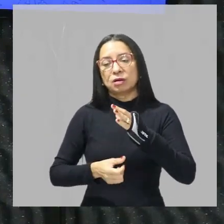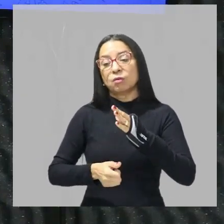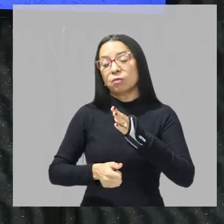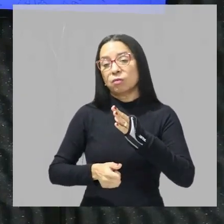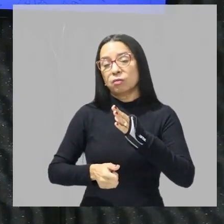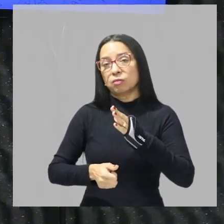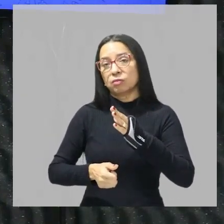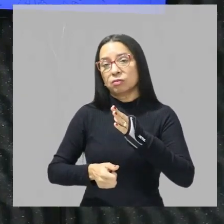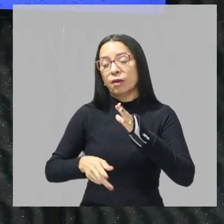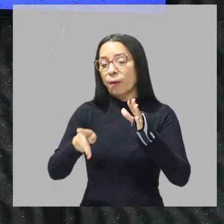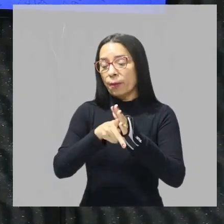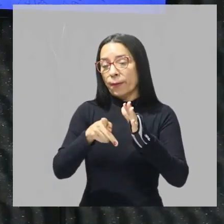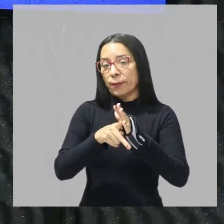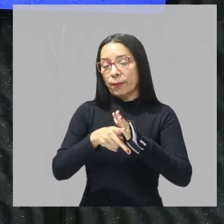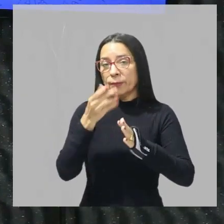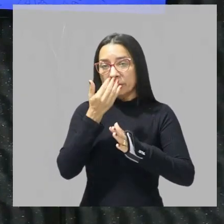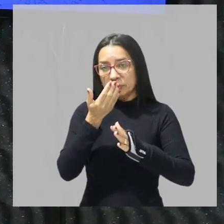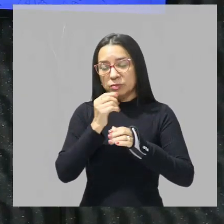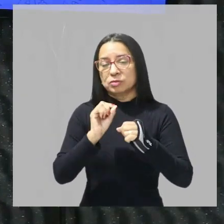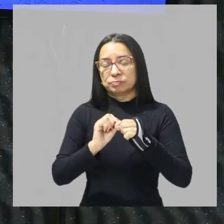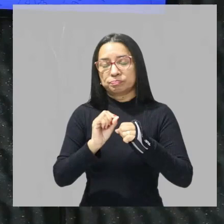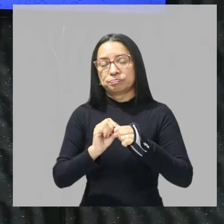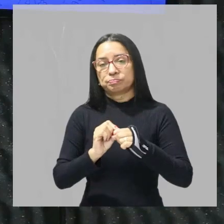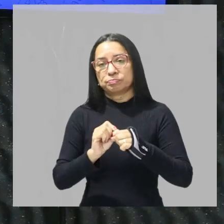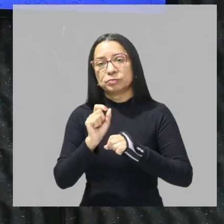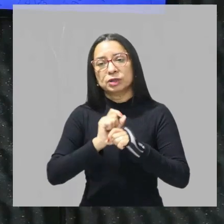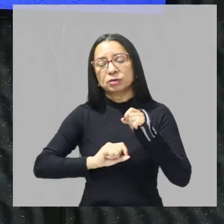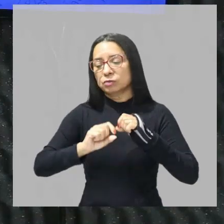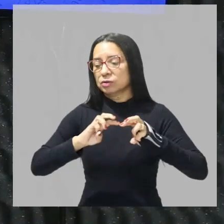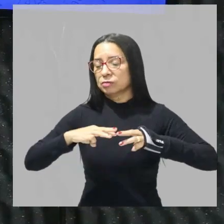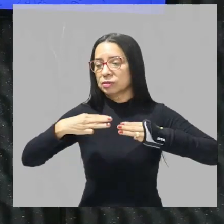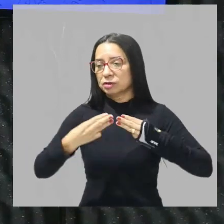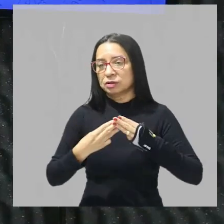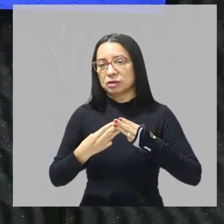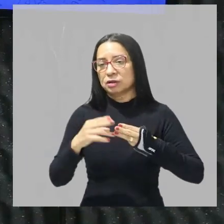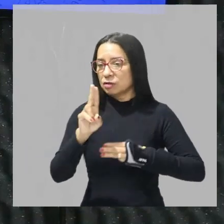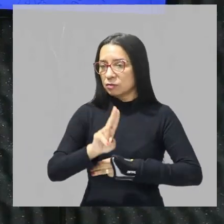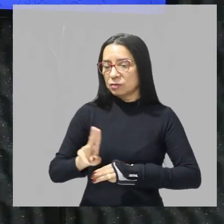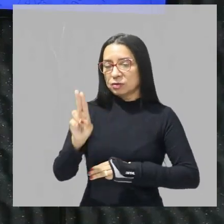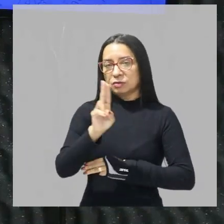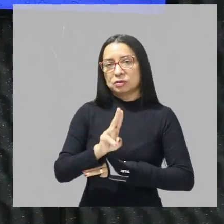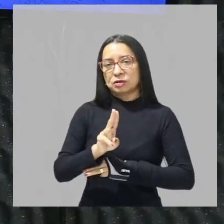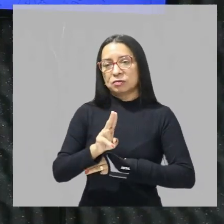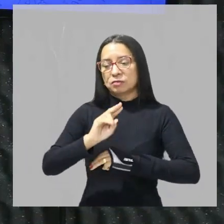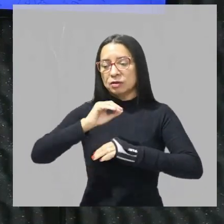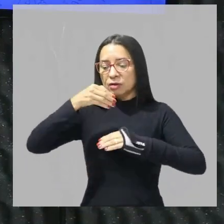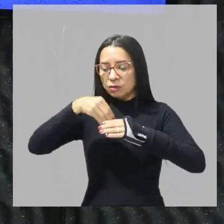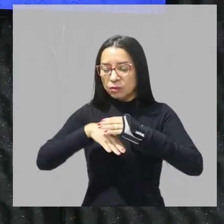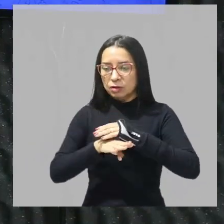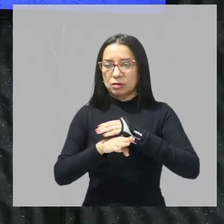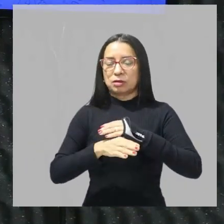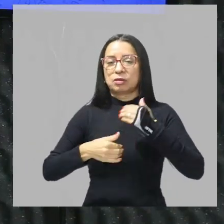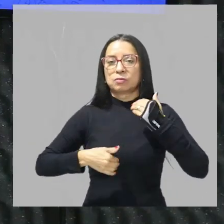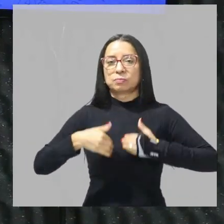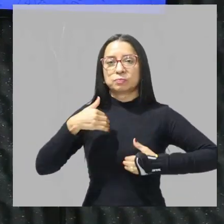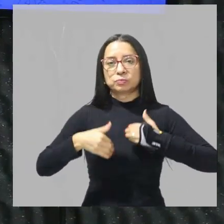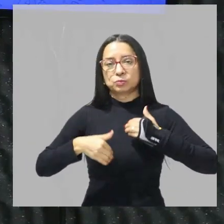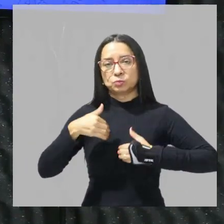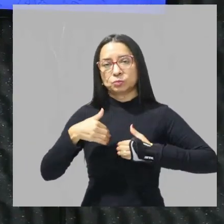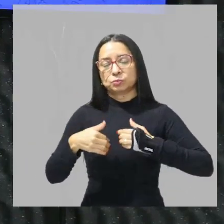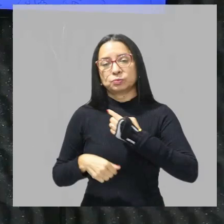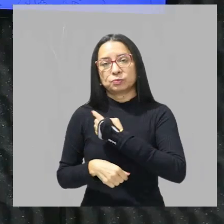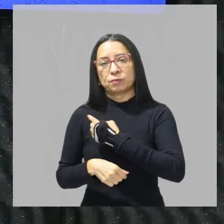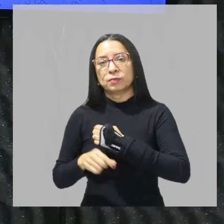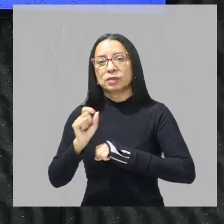Mas nem toda a matéria orgânica que ele vai produzir, ele consome. Então fica armazenado no corpo dele, do indivíduo